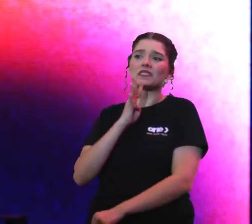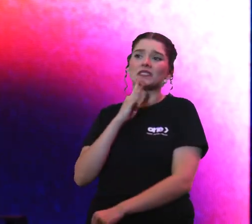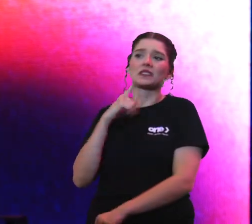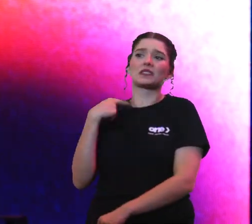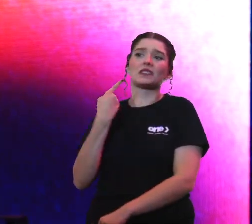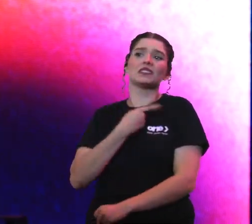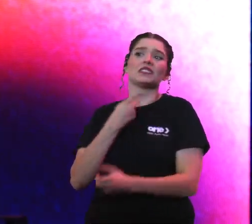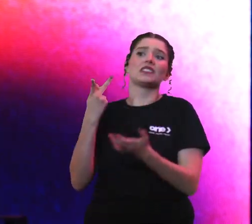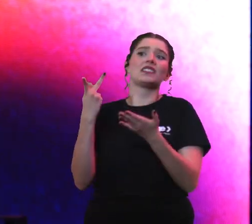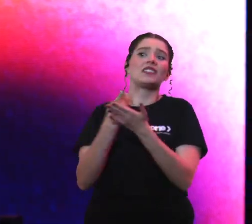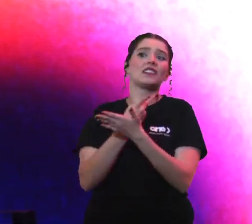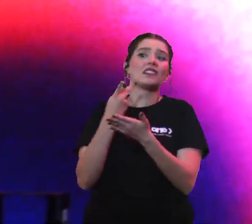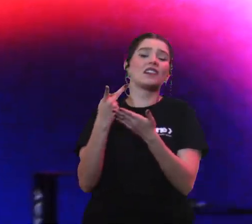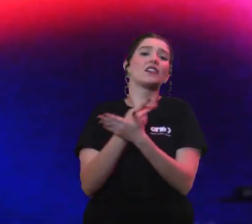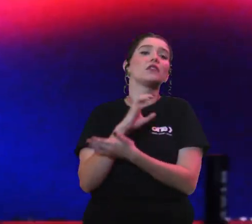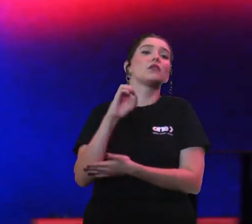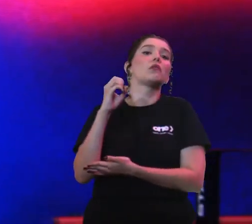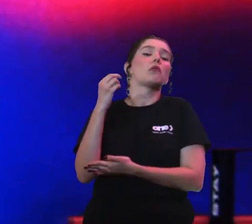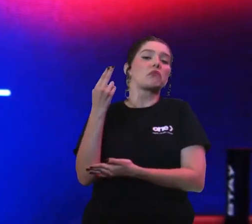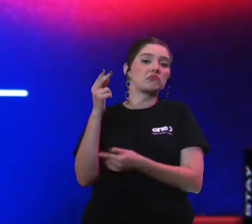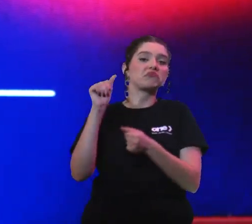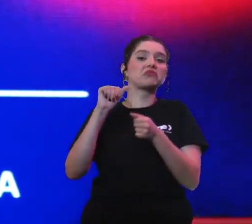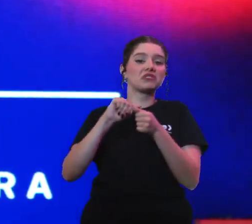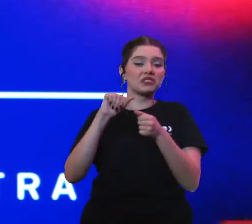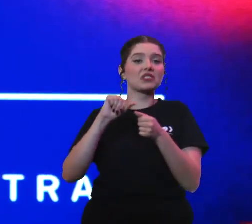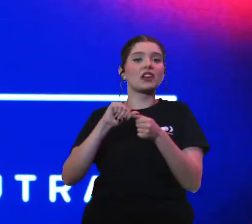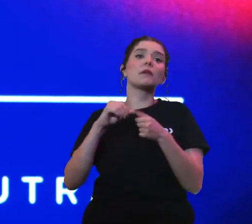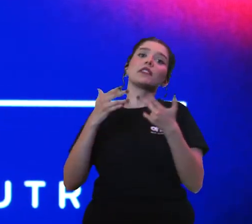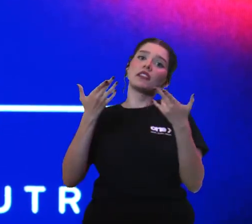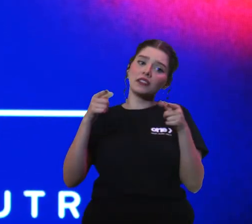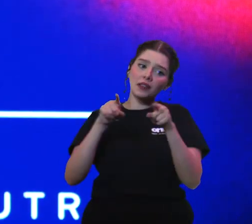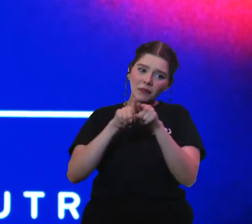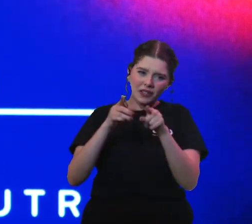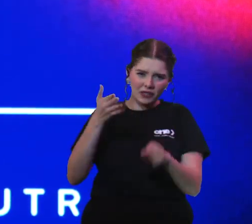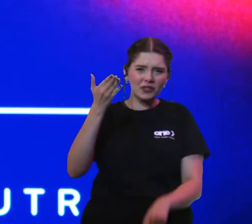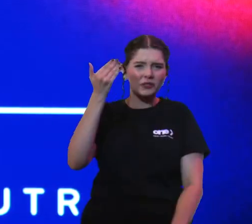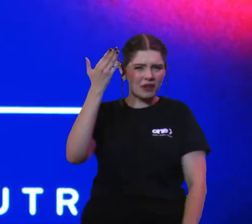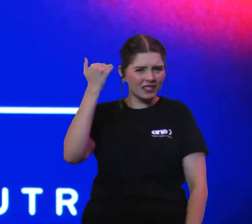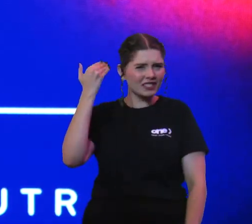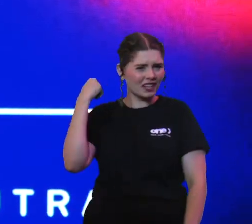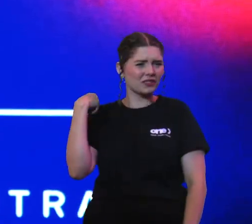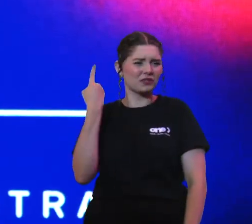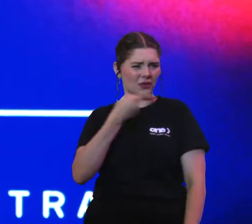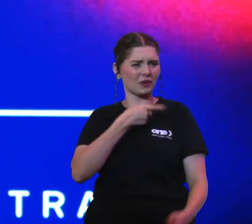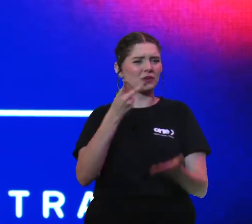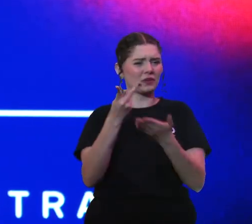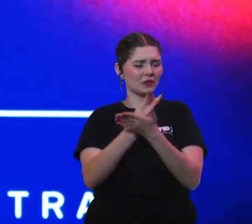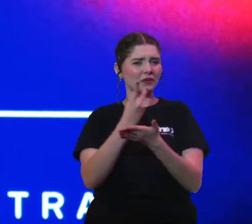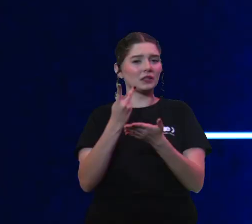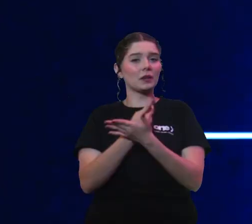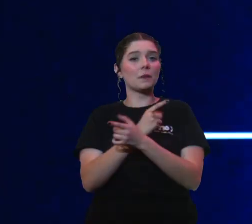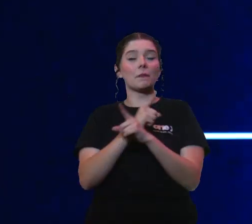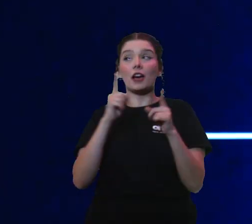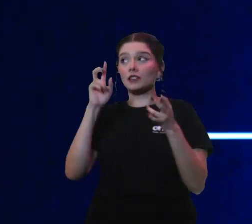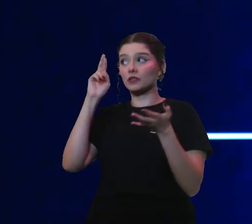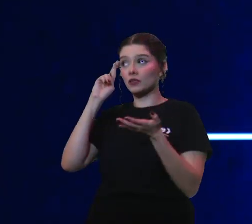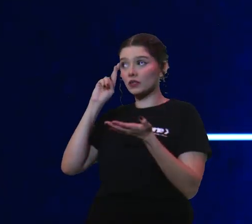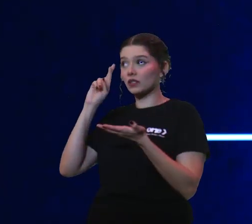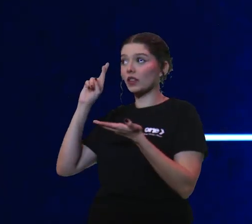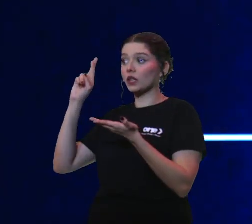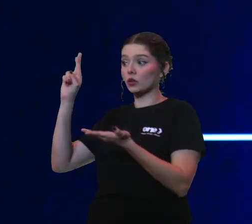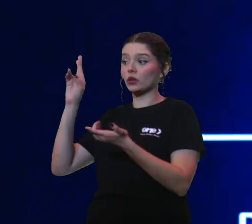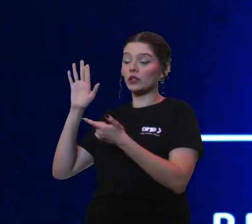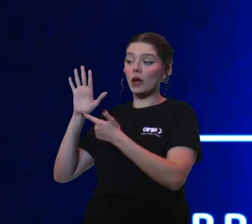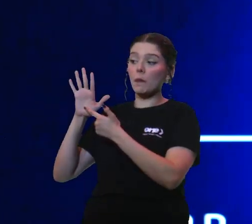errado ou já fizemos de errado, inclusive no passado. E é interessante porque o Senhor traz uma mensagem forte e pesada sobre essa